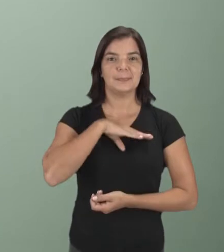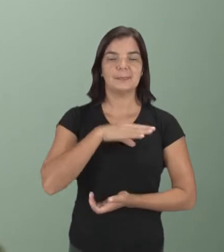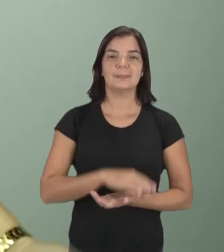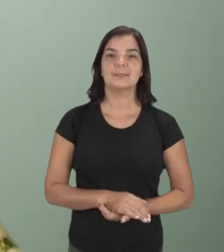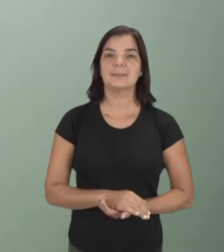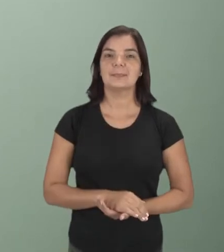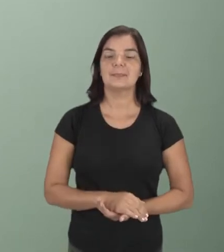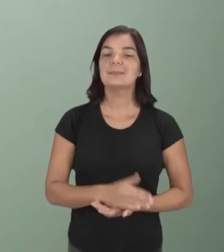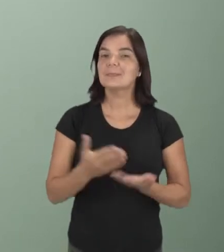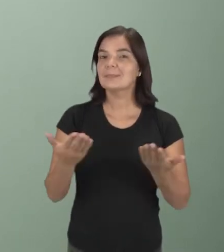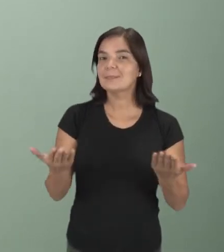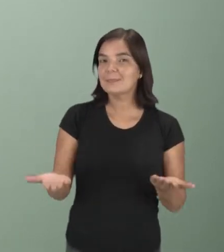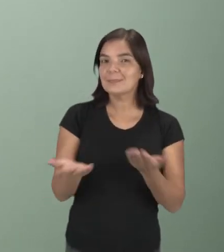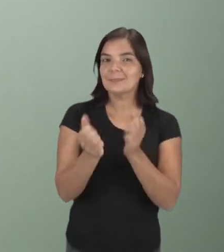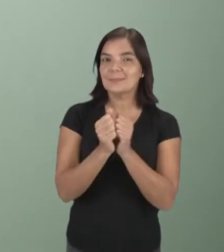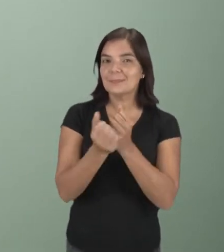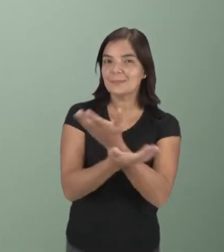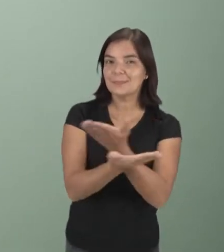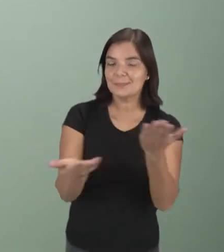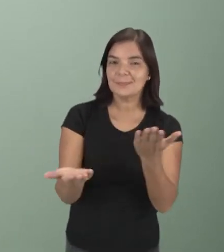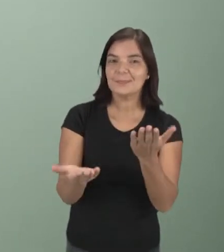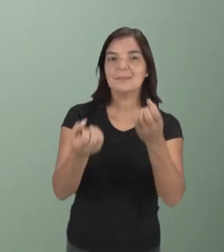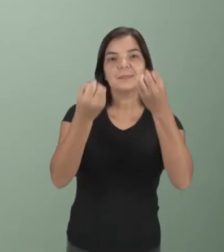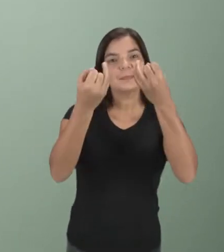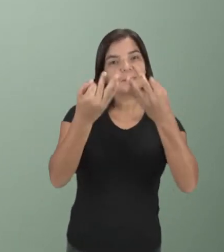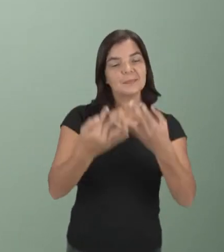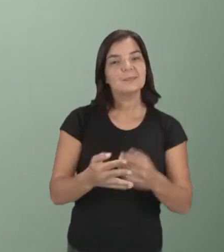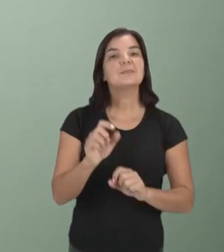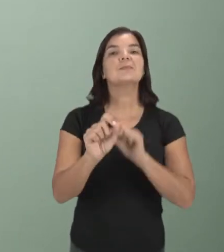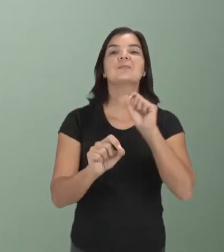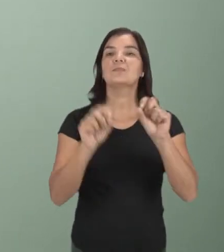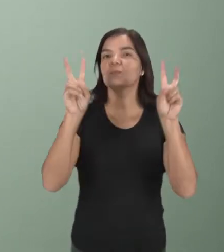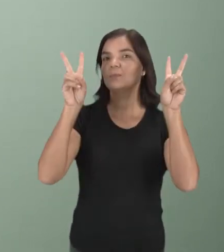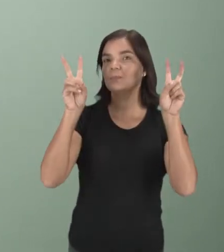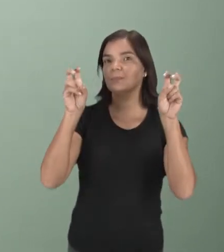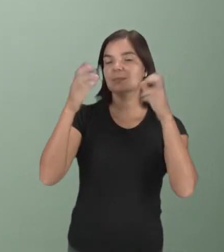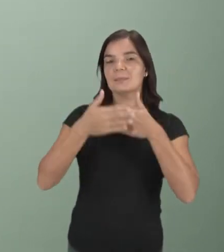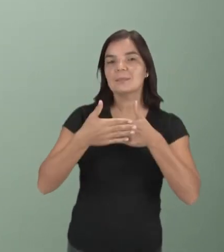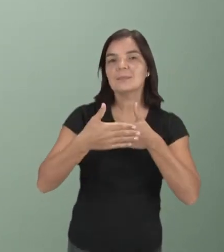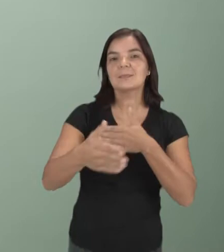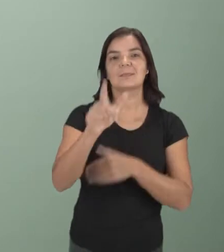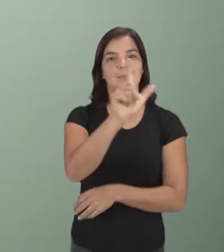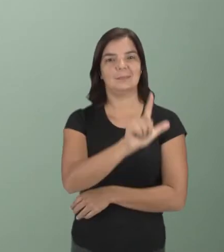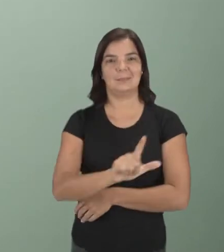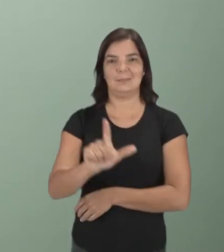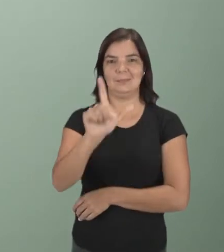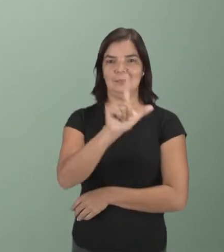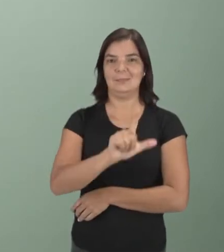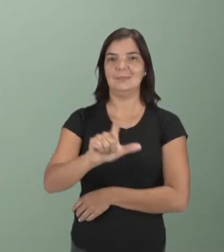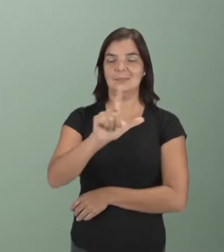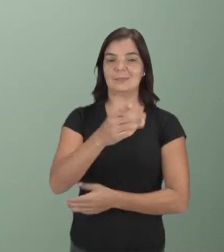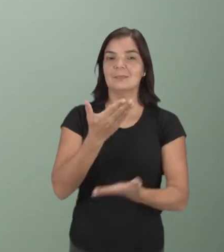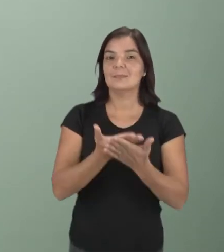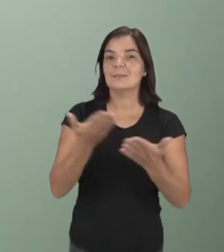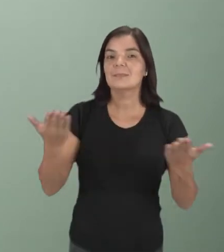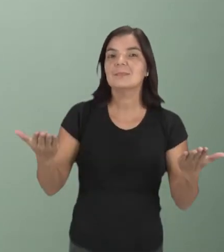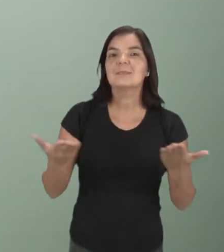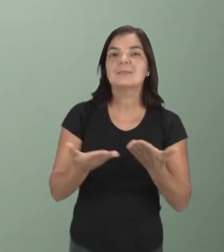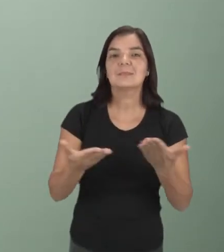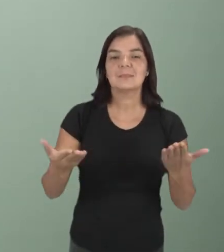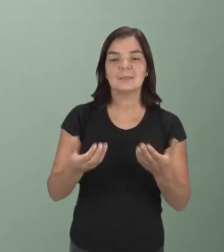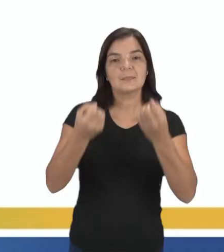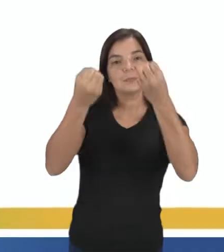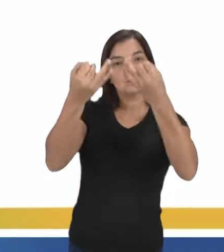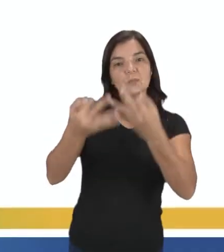e estou mais uma vez aqui com vocês para falarmos do trajeto literário. E a aula de hoje ela